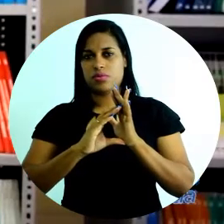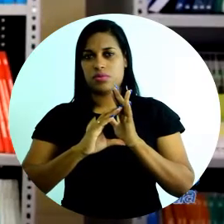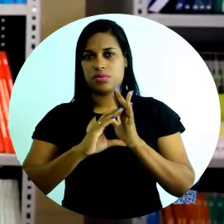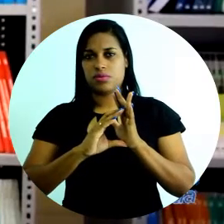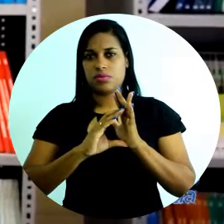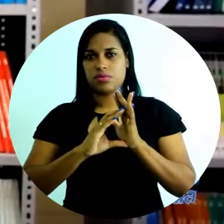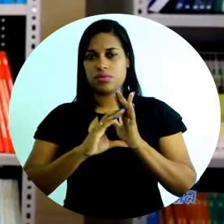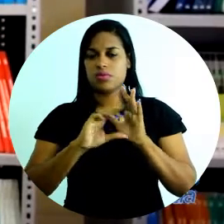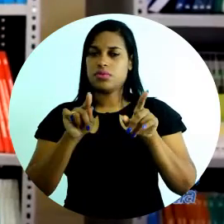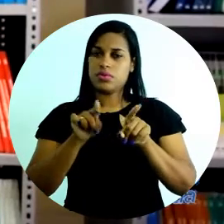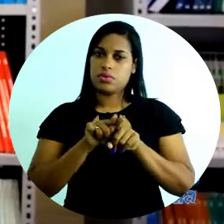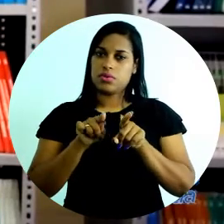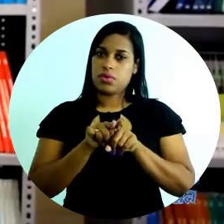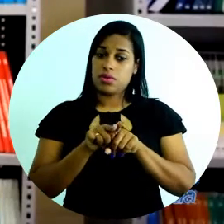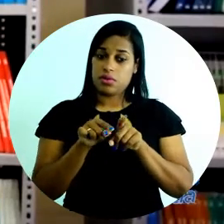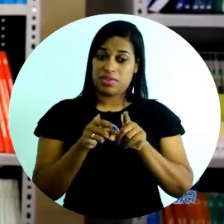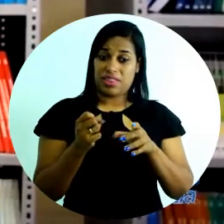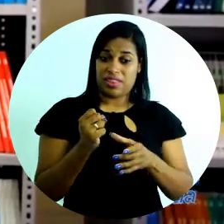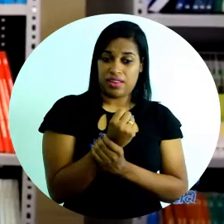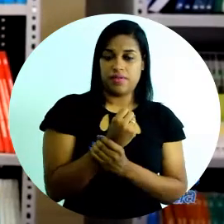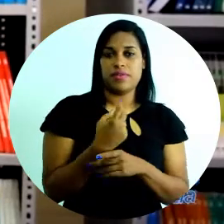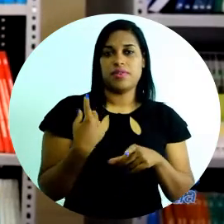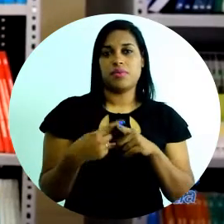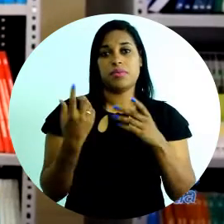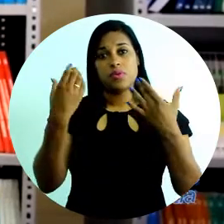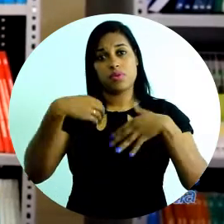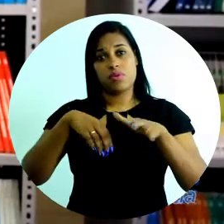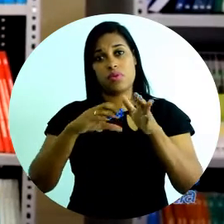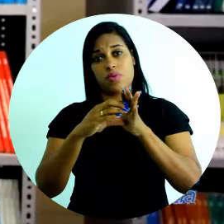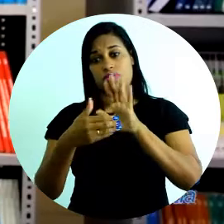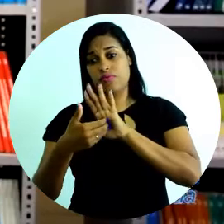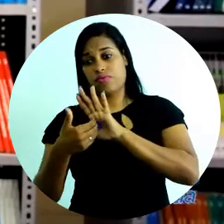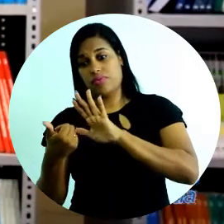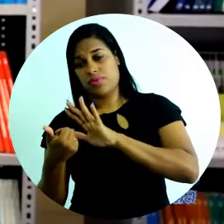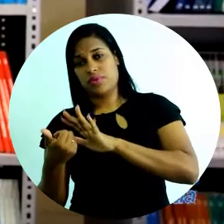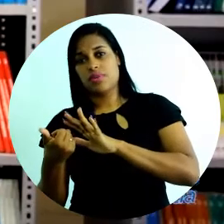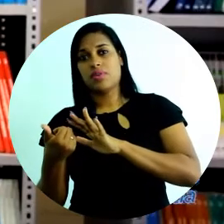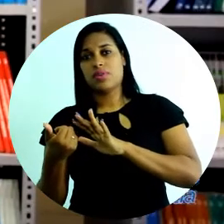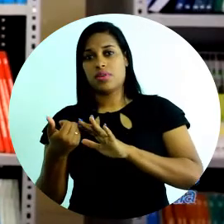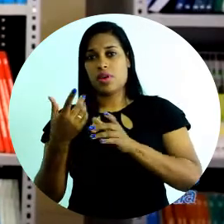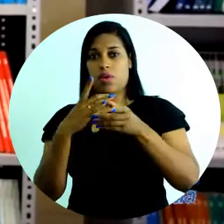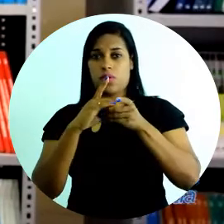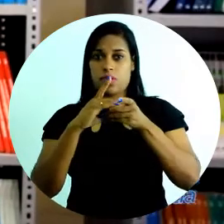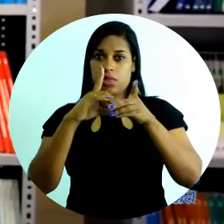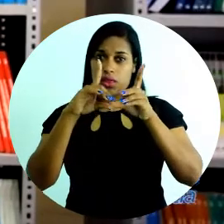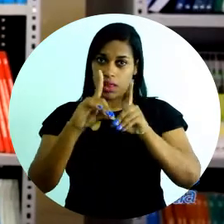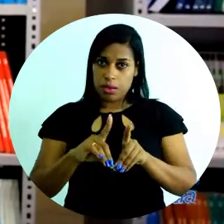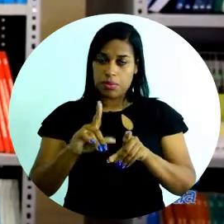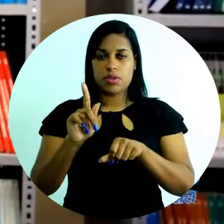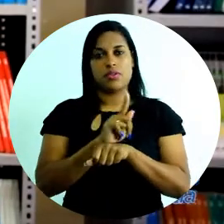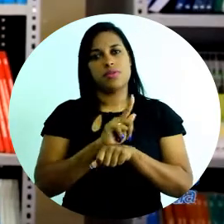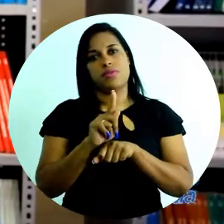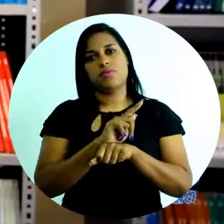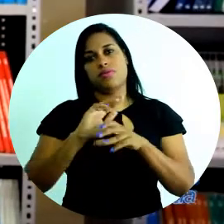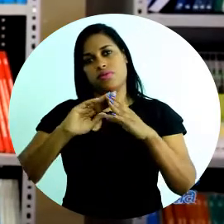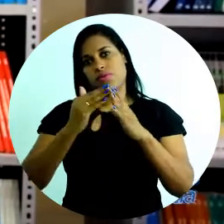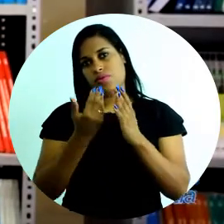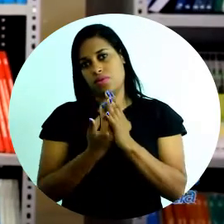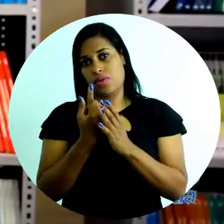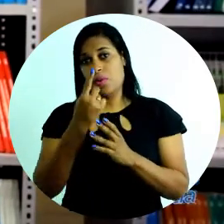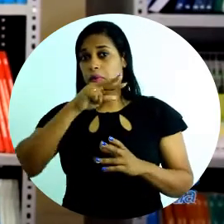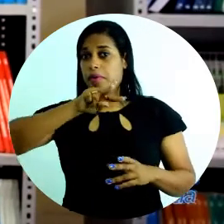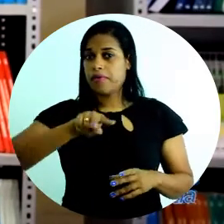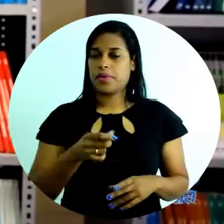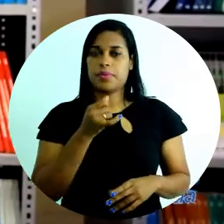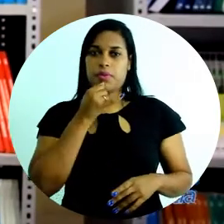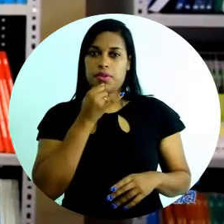é algo que a gente não deve defender, porque o concurso público vai tirar o caráter democrático da gestão escolar,